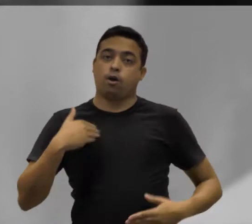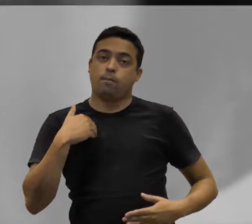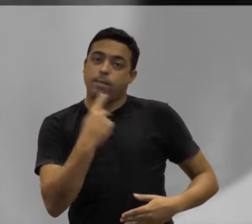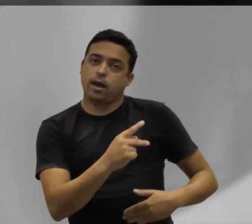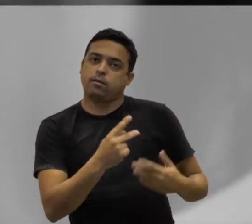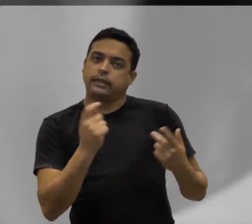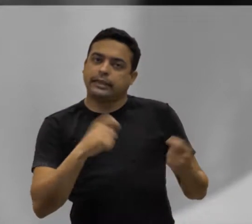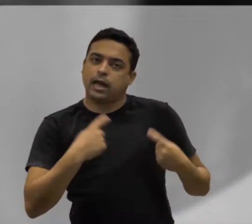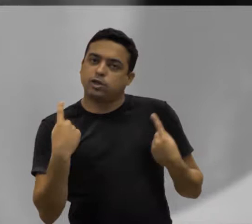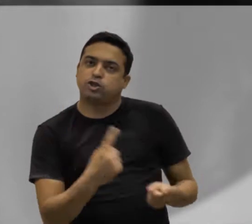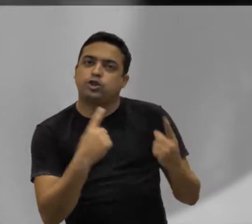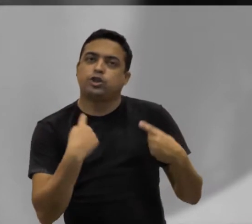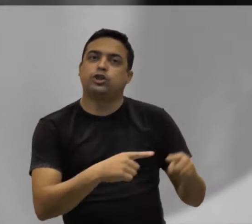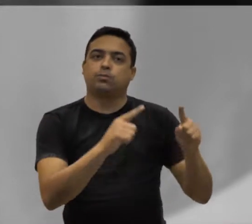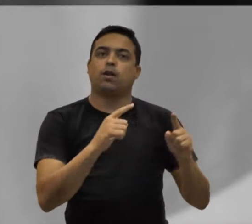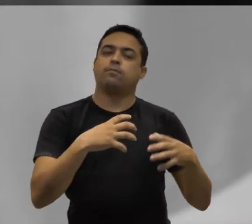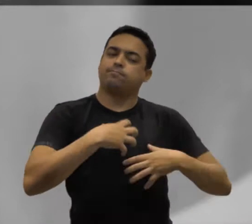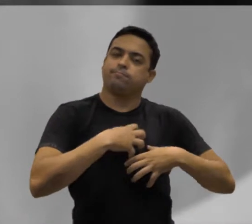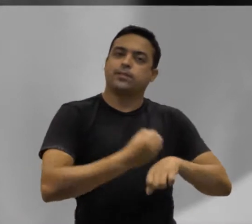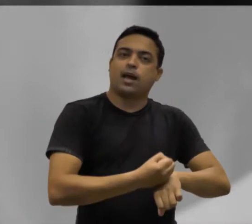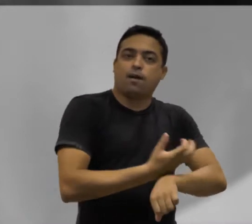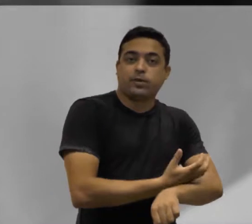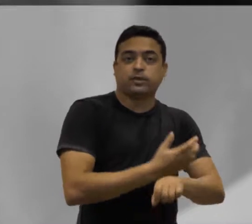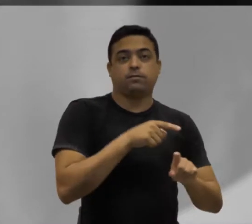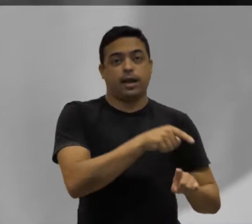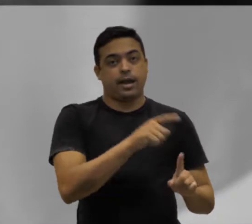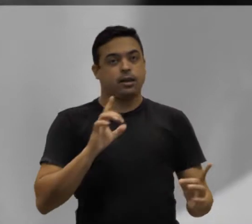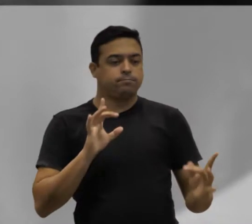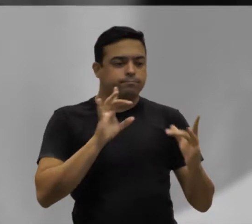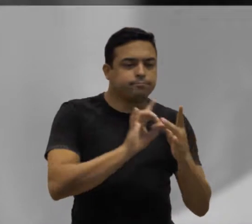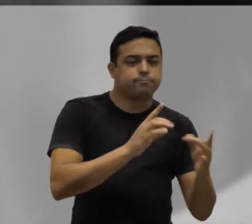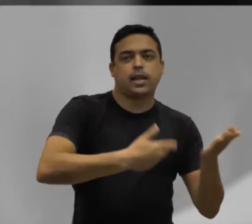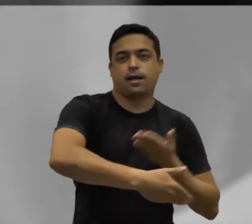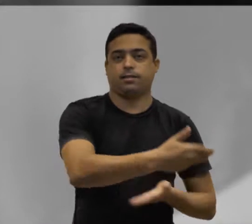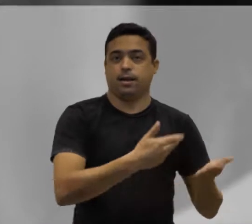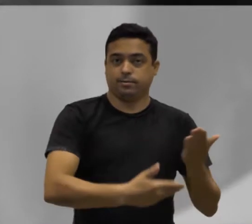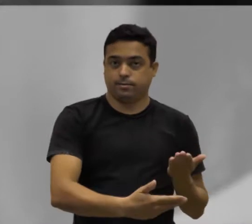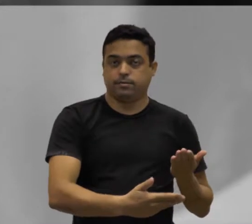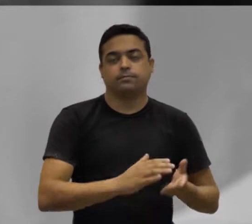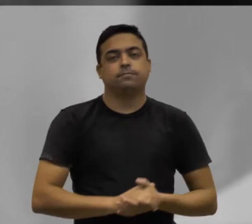do corpo, é possível estimular de forma afetiva a interação com a pessoa.